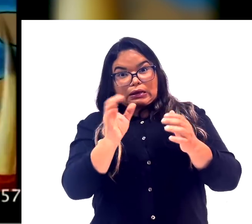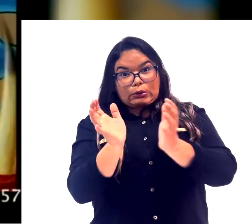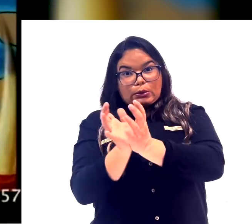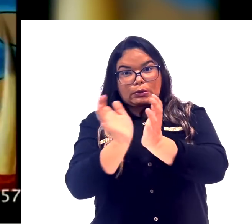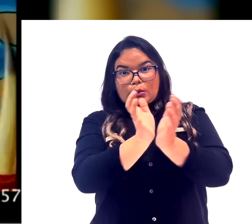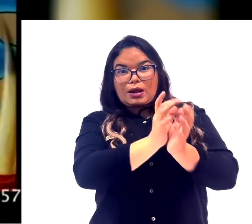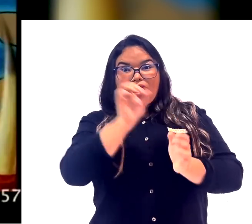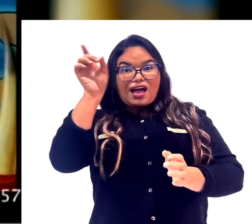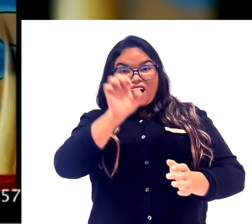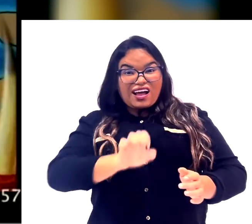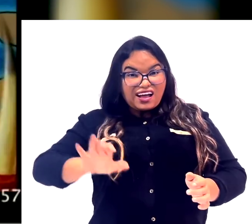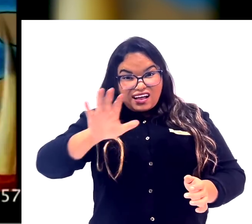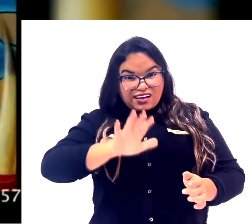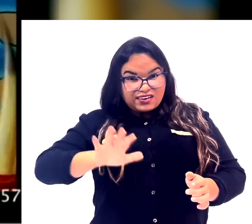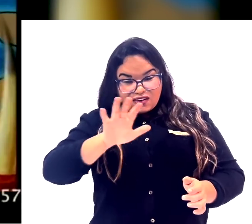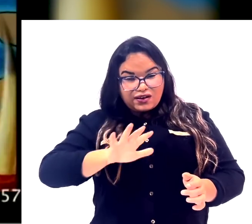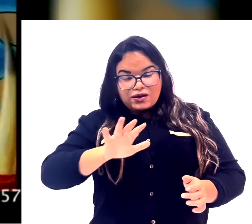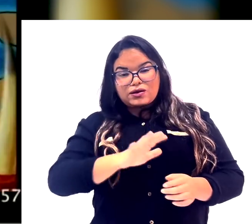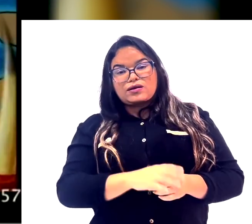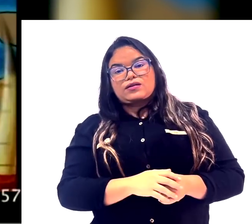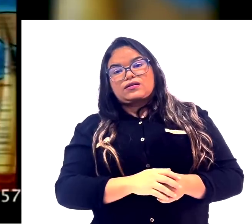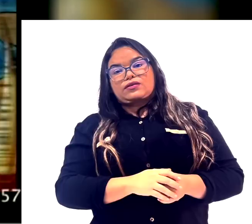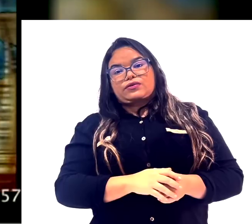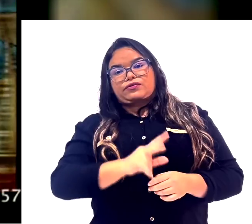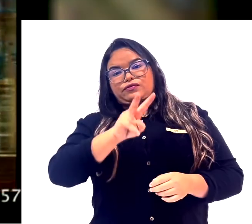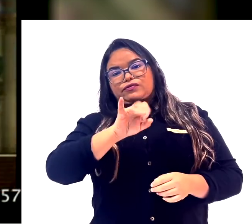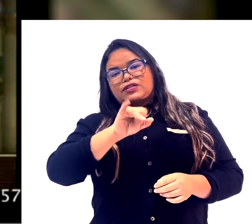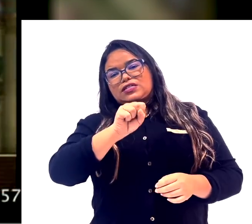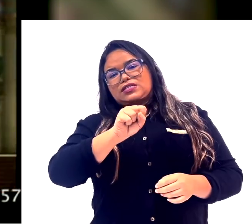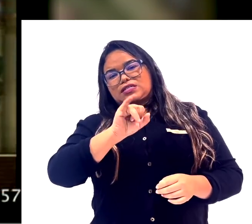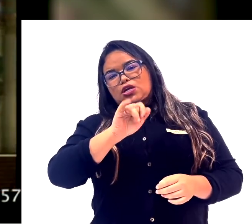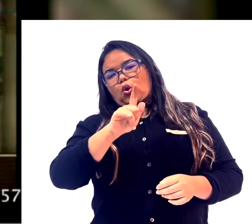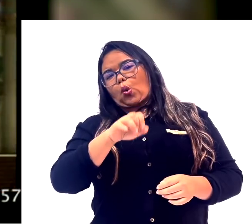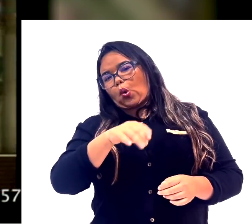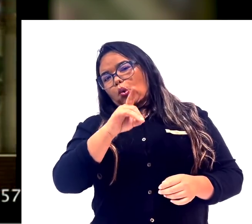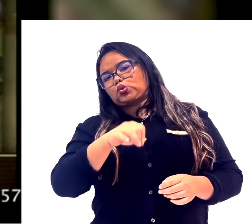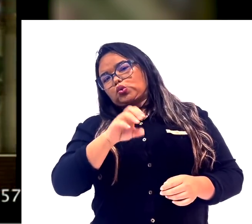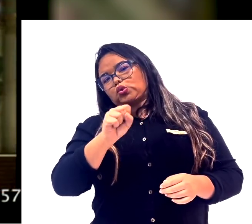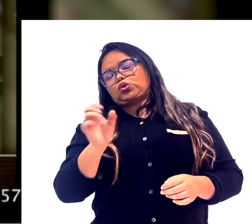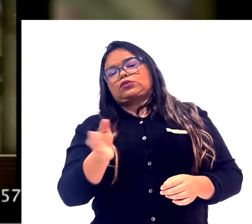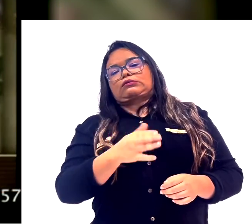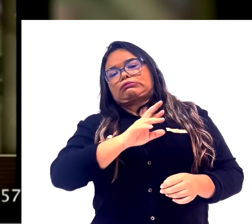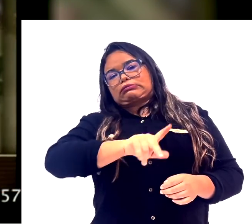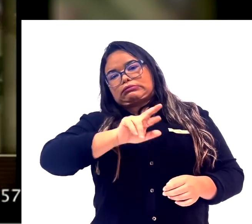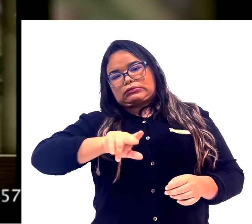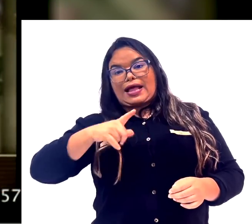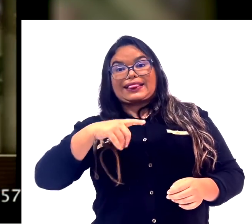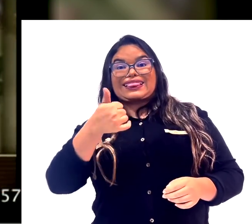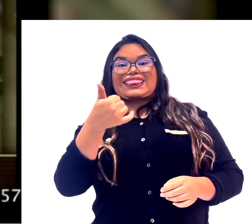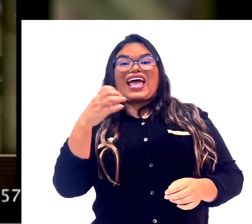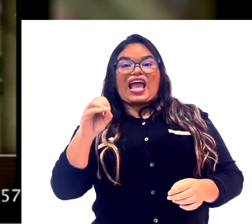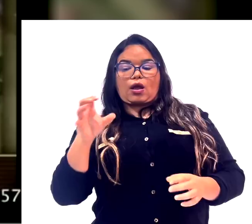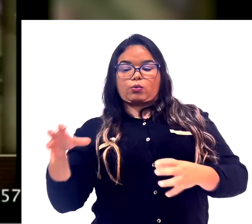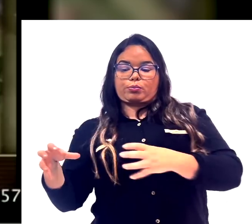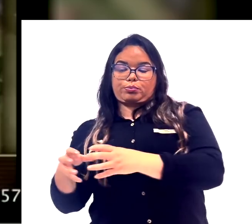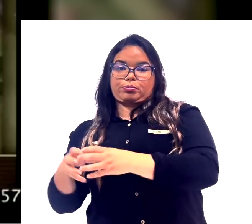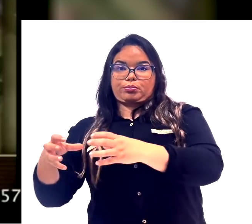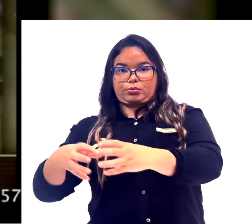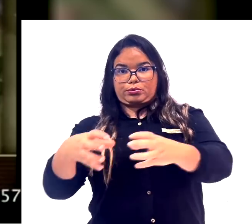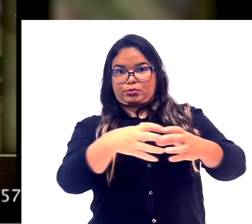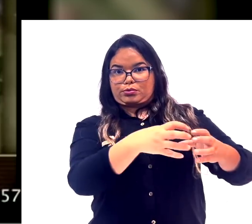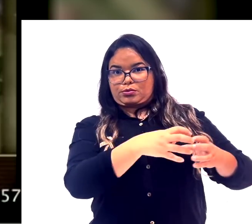burgúndios, os visigodos, os suevos e os vândalos. Havia 10 deles. Mas havia alguns que